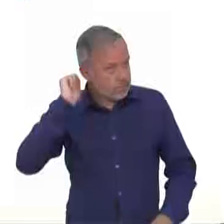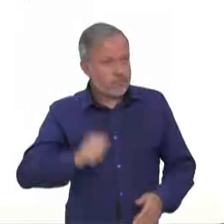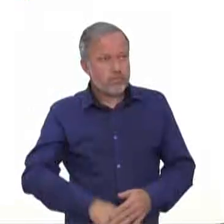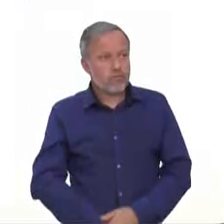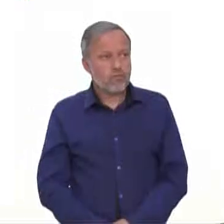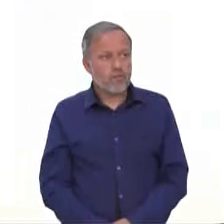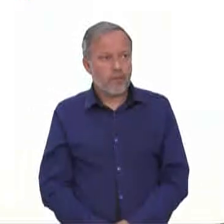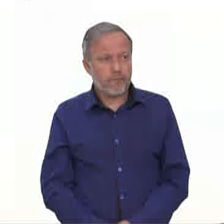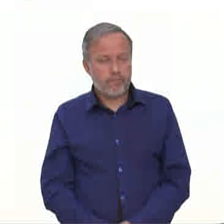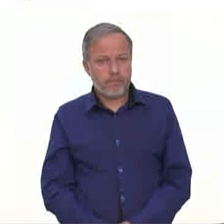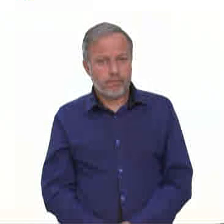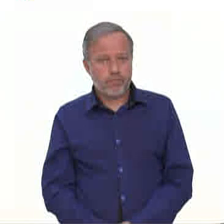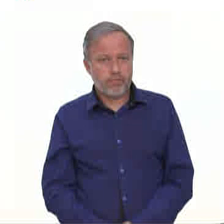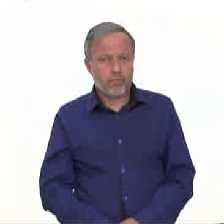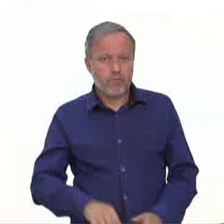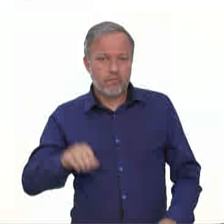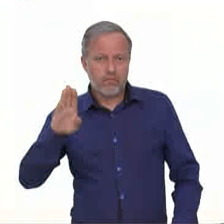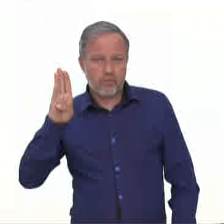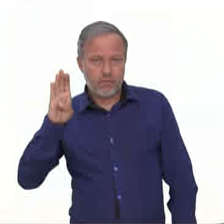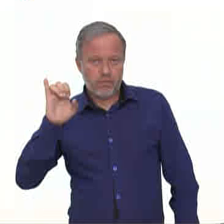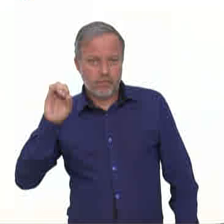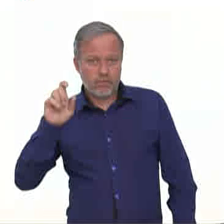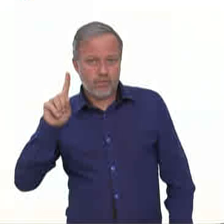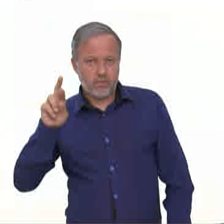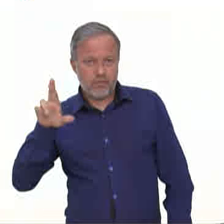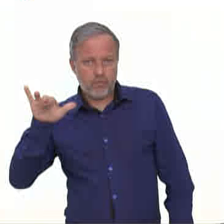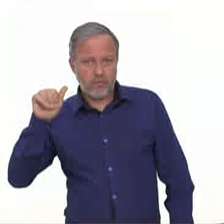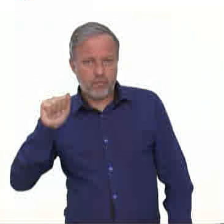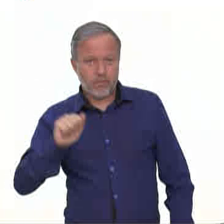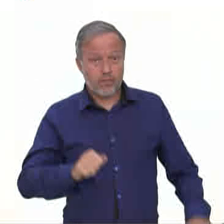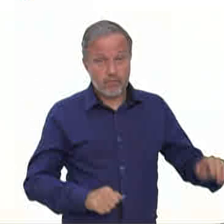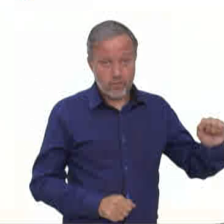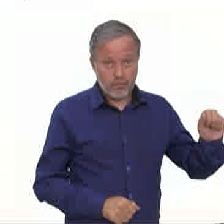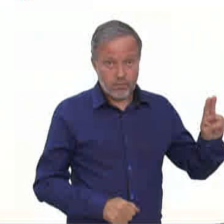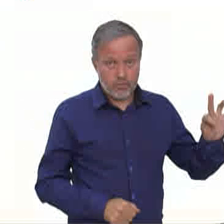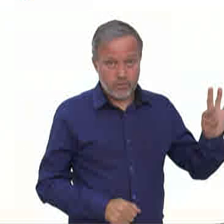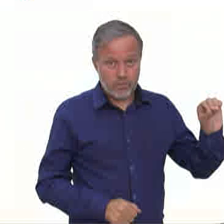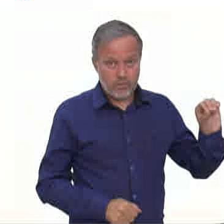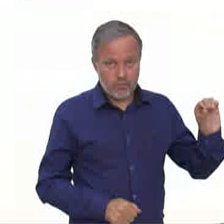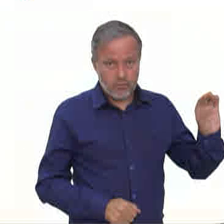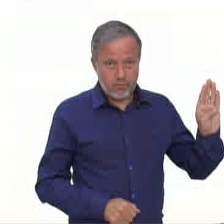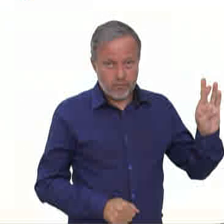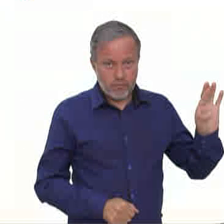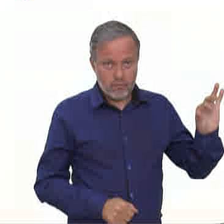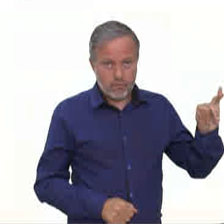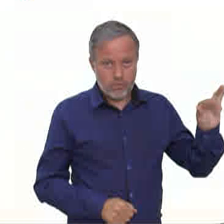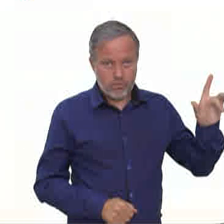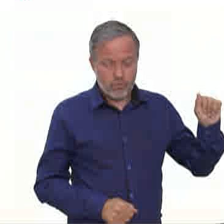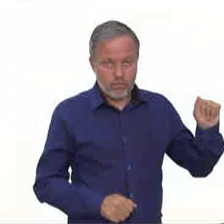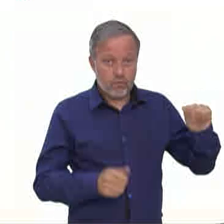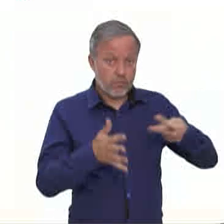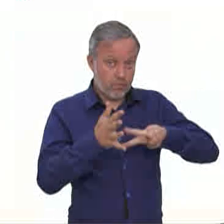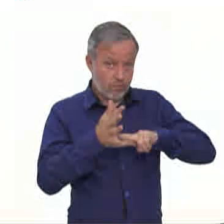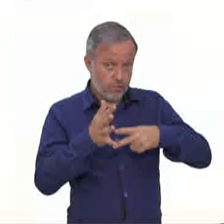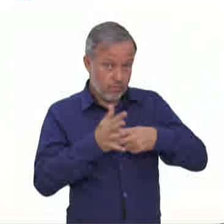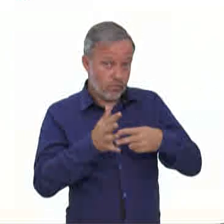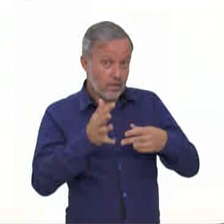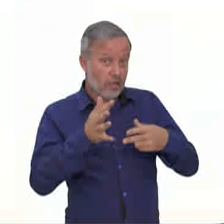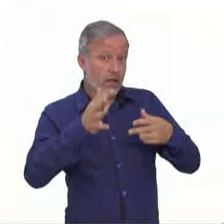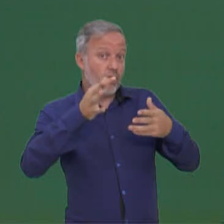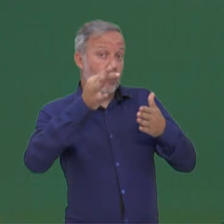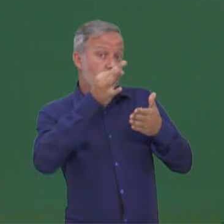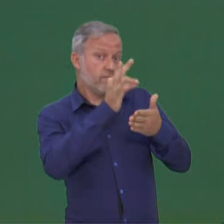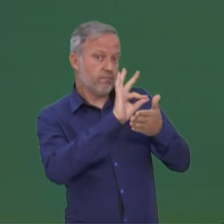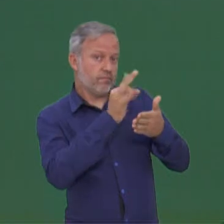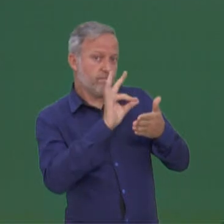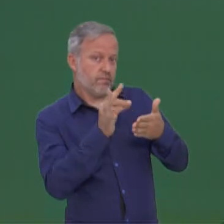lá, pessoal. Tanto a biografia quanto a autobiografia são narrativas. Lembrem, né?